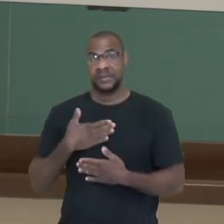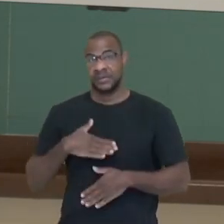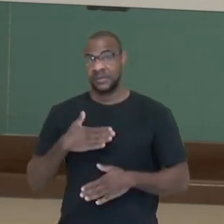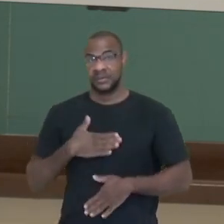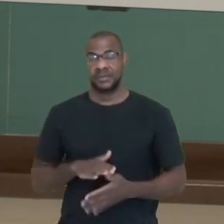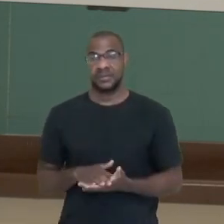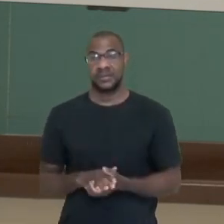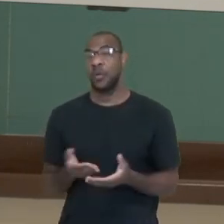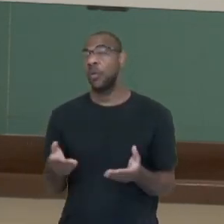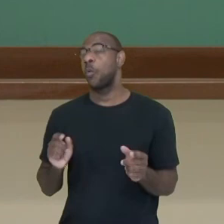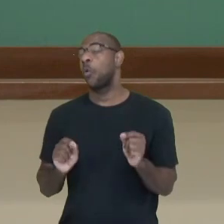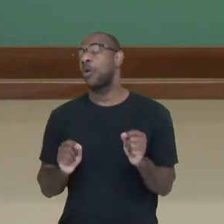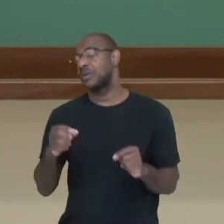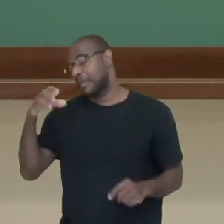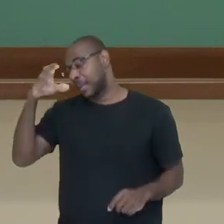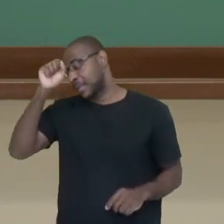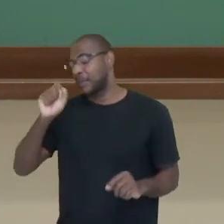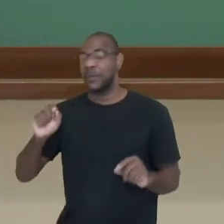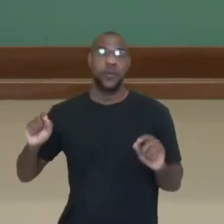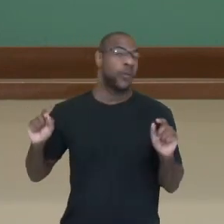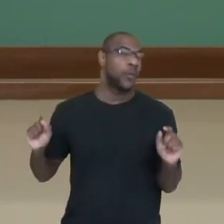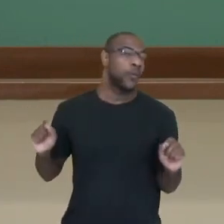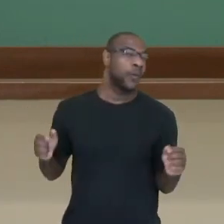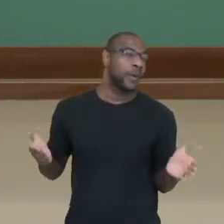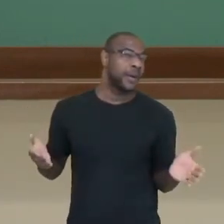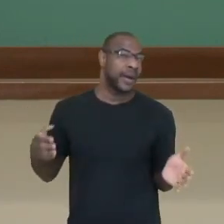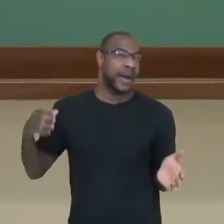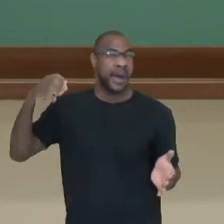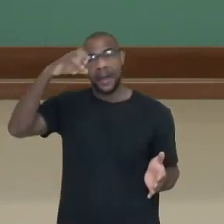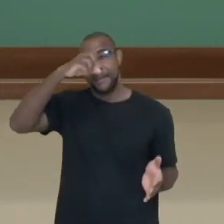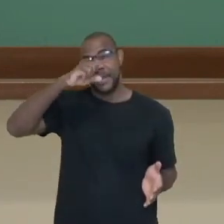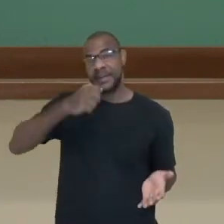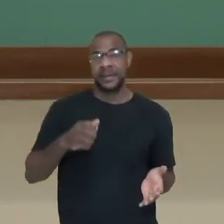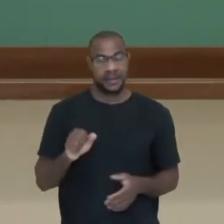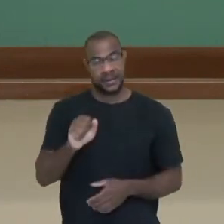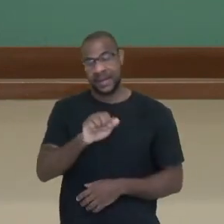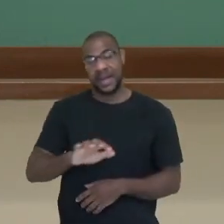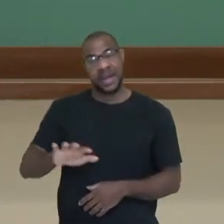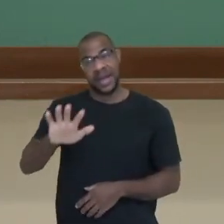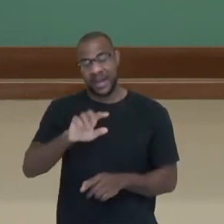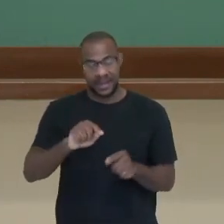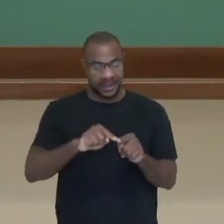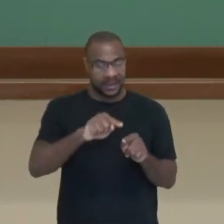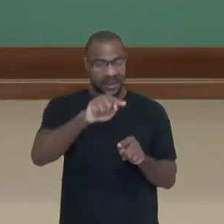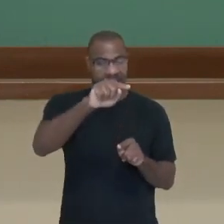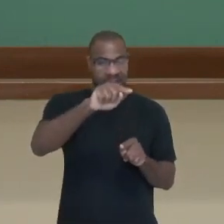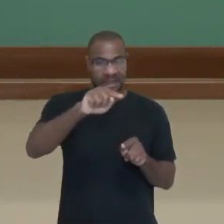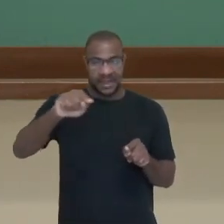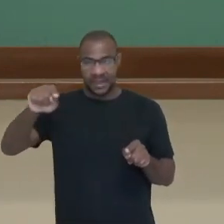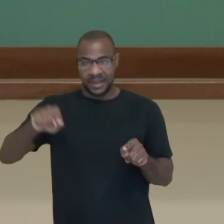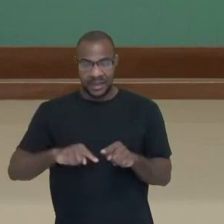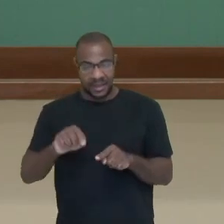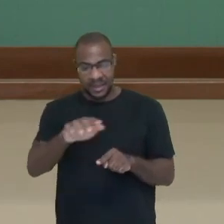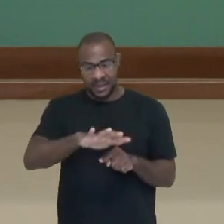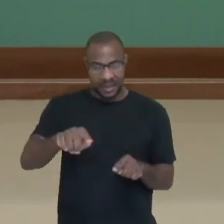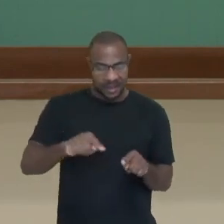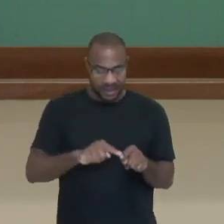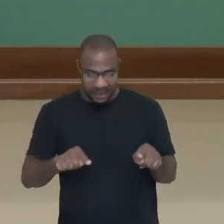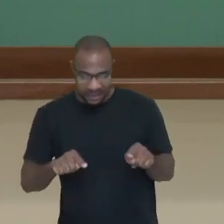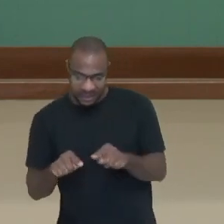que vimos na aula de hoje? Na aula de hoje nós aprendemos a área de medidas de uma superfície e o quanto